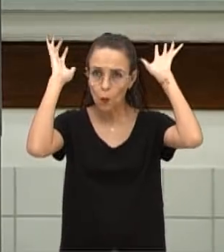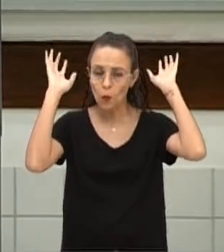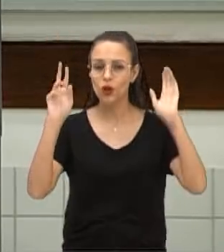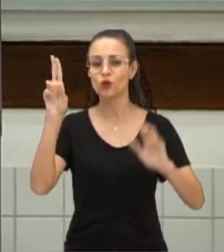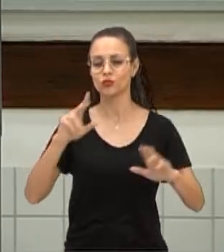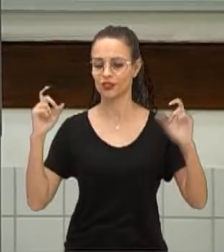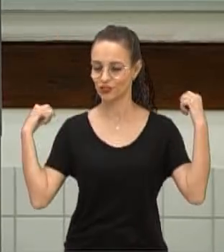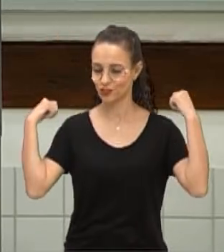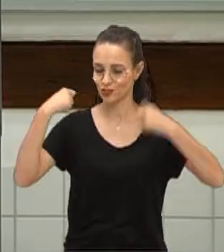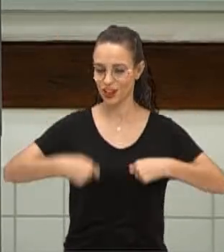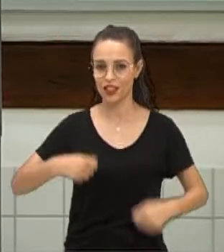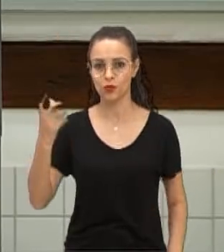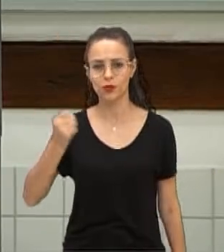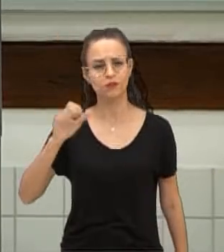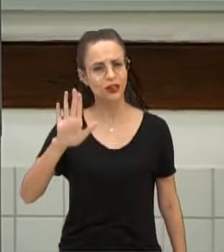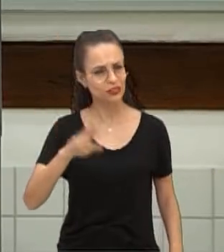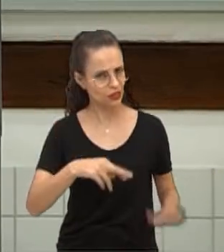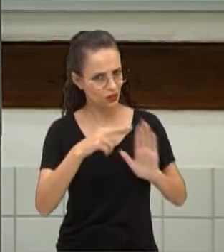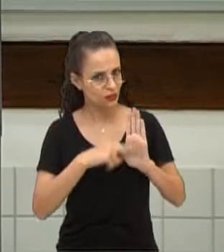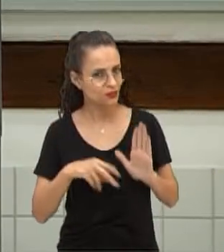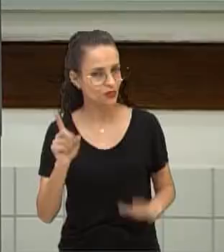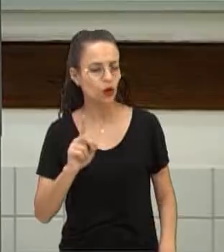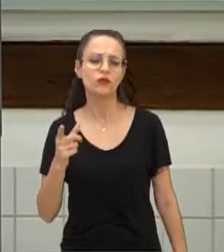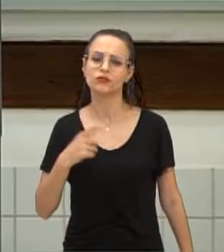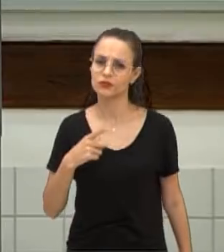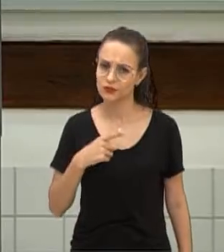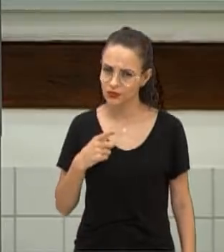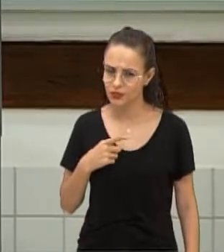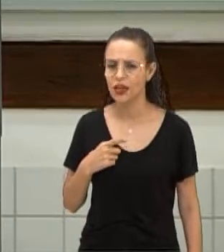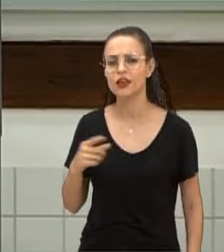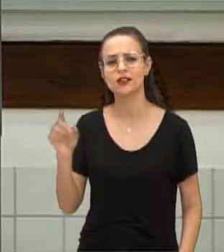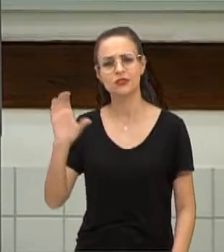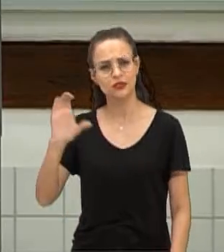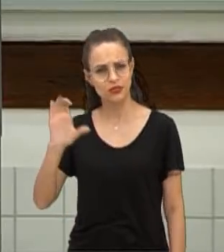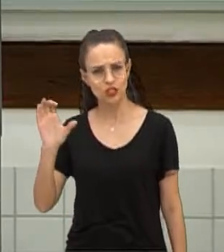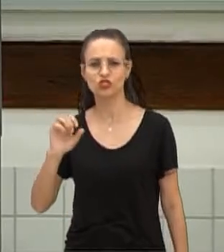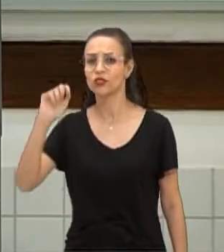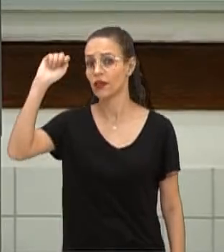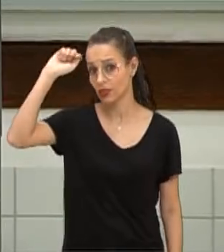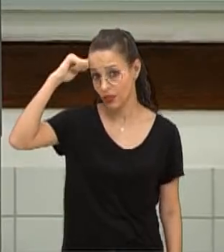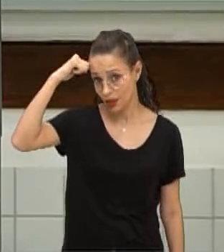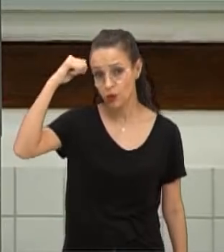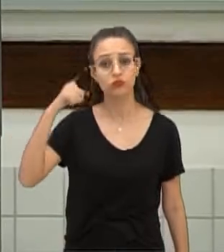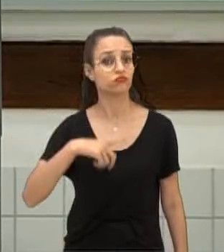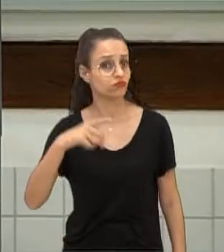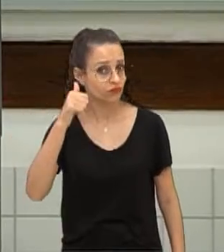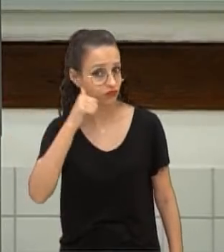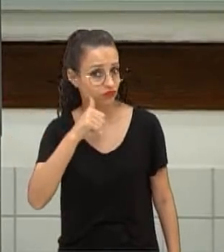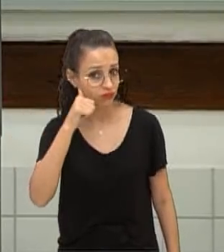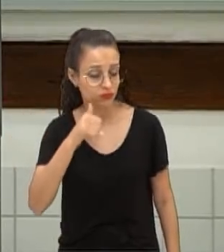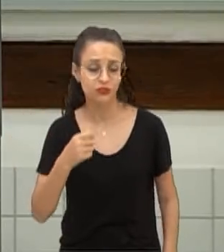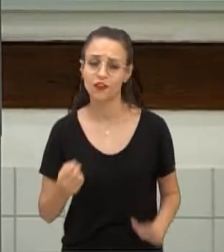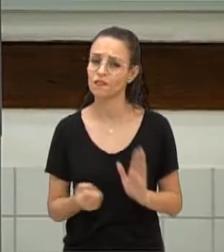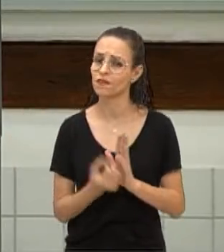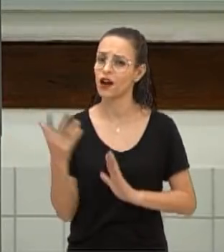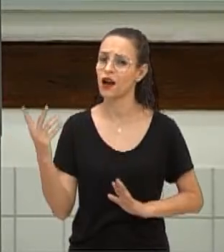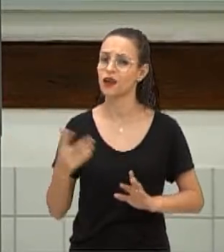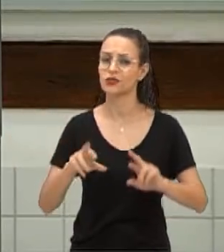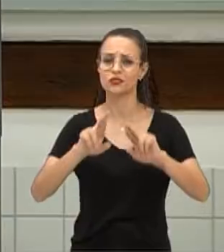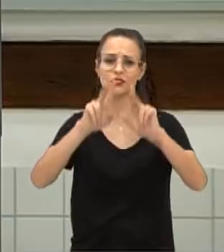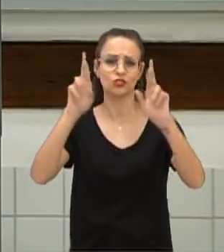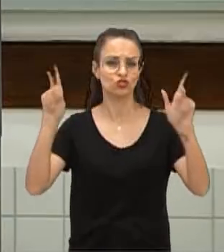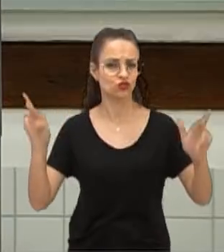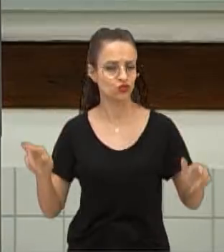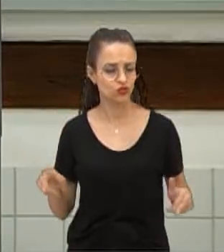jaleco, mas isso não é uma regra. Nós temos cientistas negros, nós temos mulheres, nós temos de várias etnias,